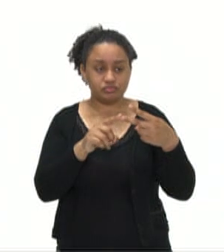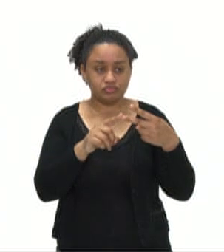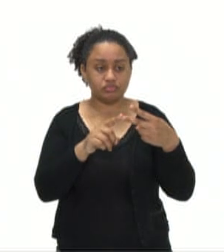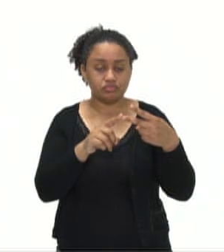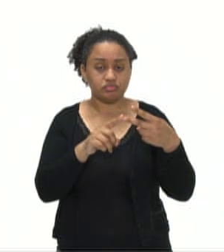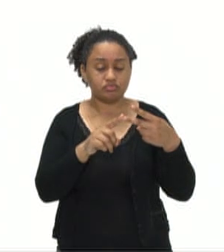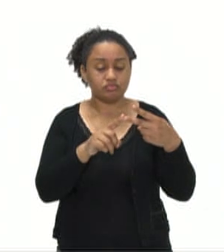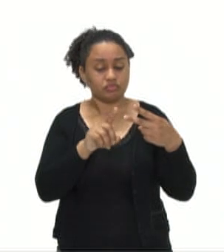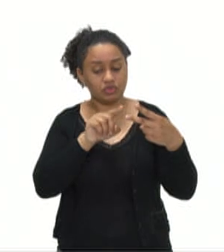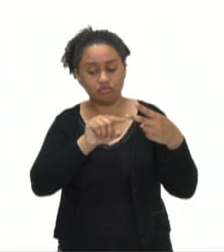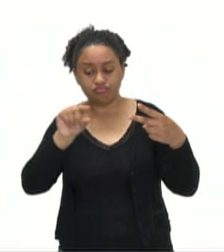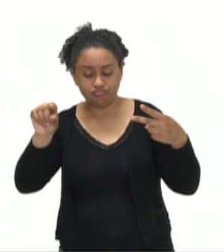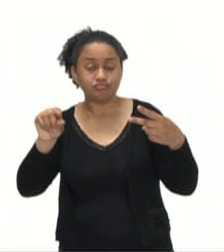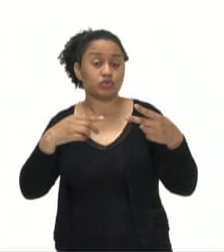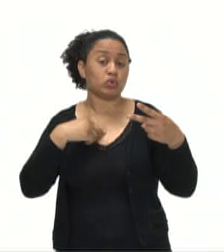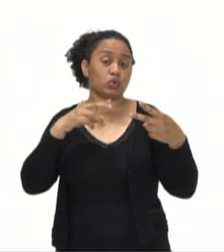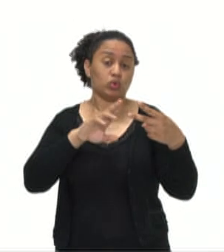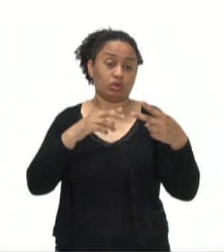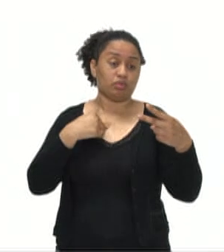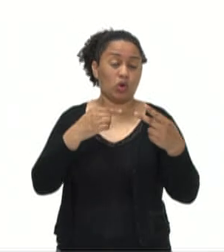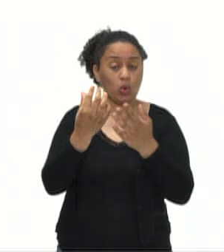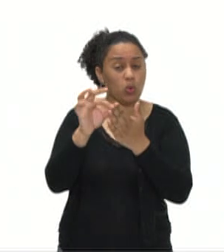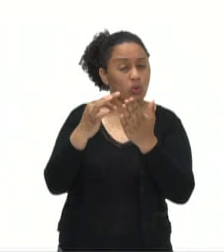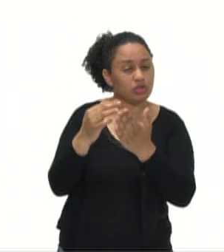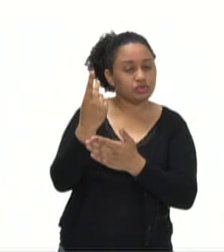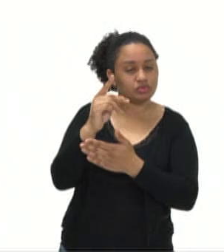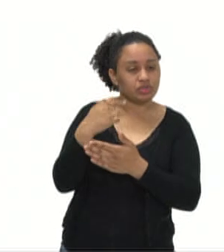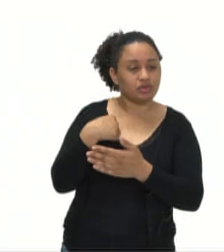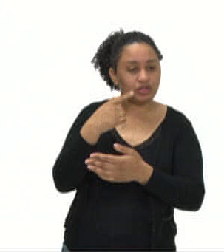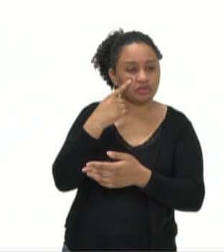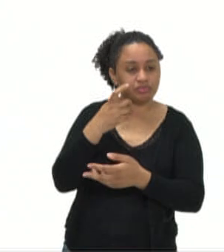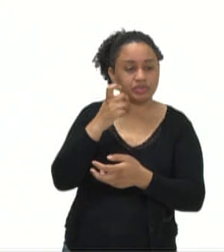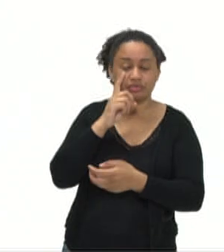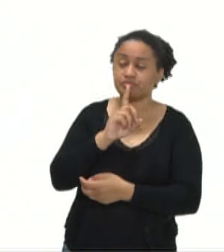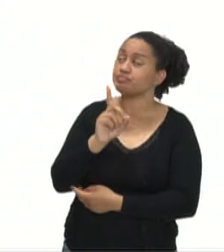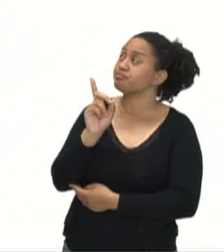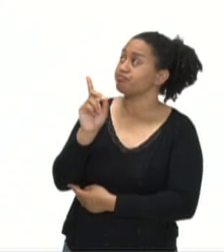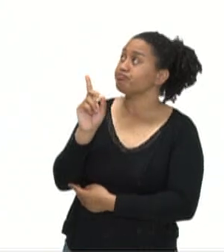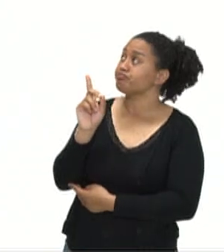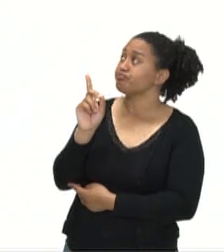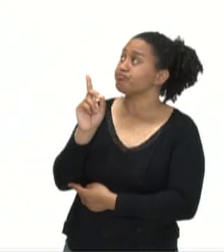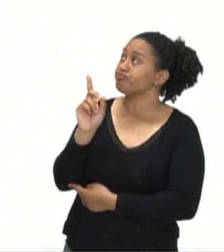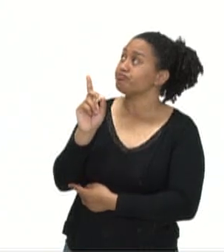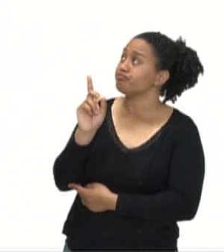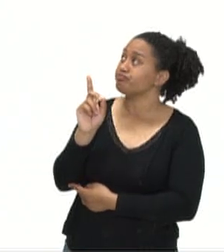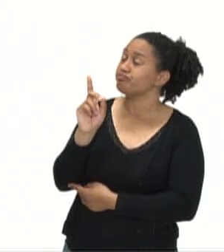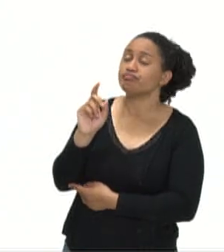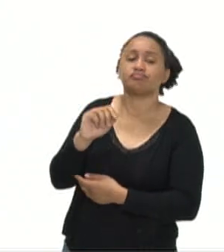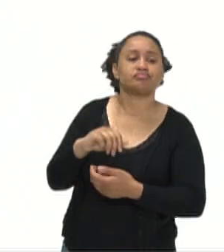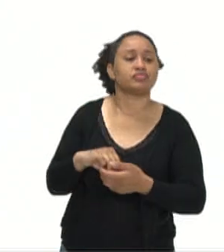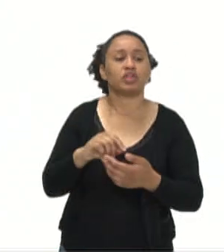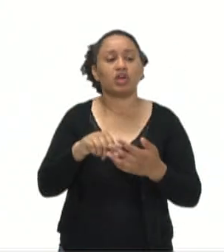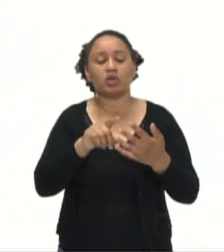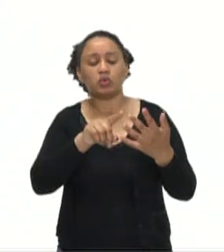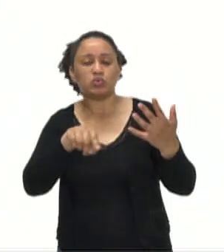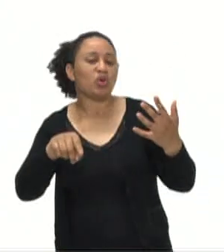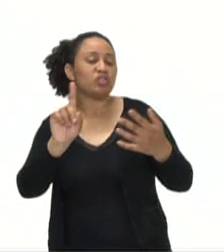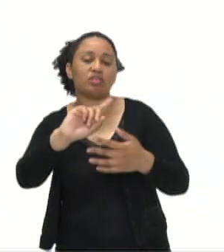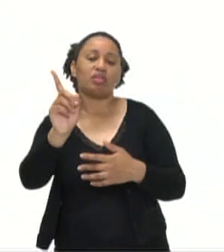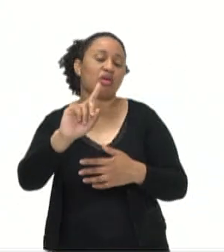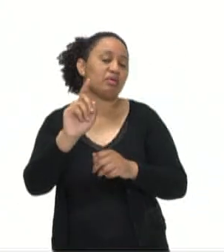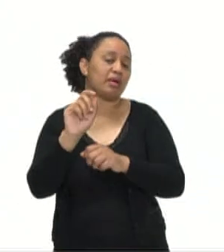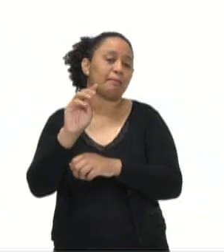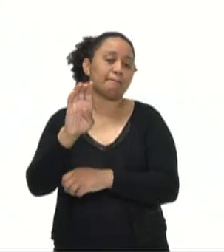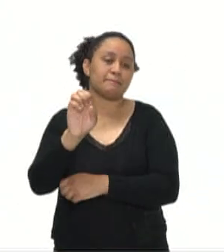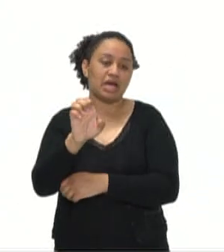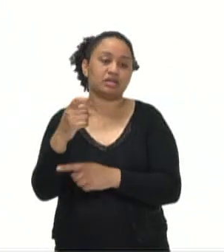é hidróxido de manganês. E os demais? Os demais não eram bases, né? Por